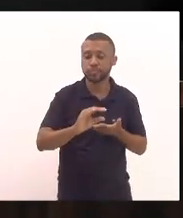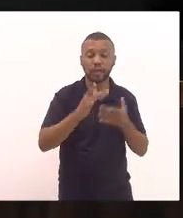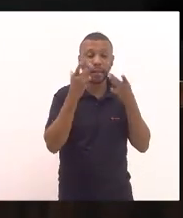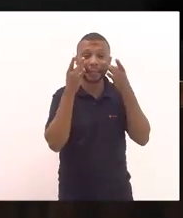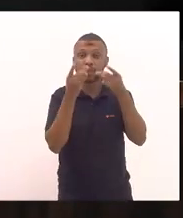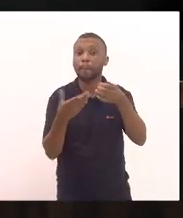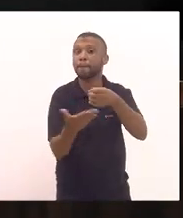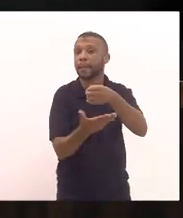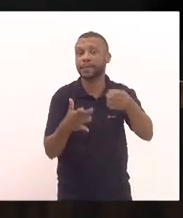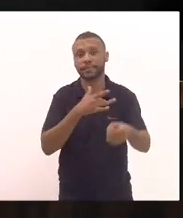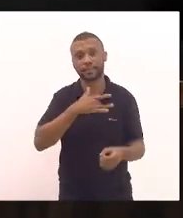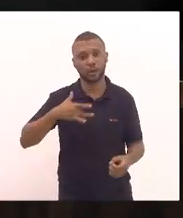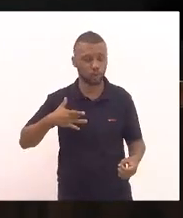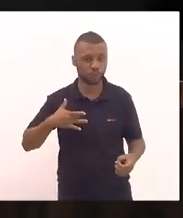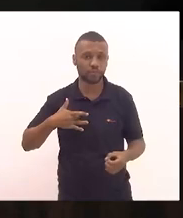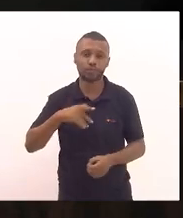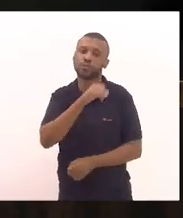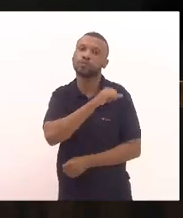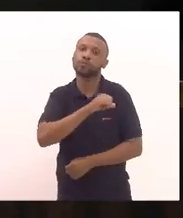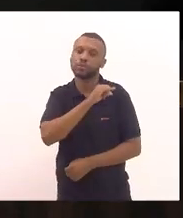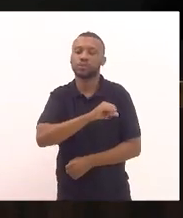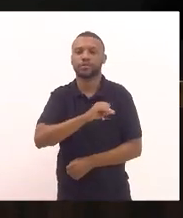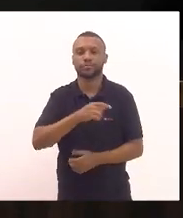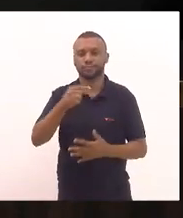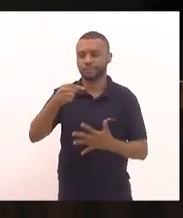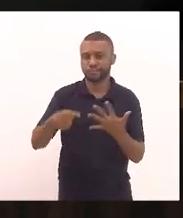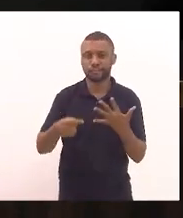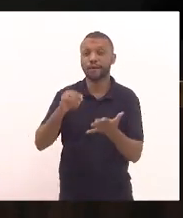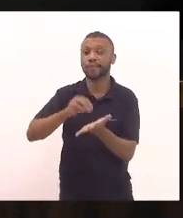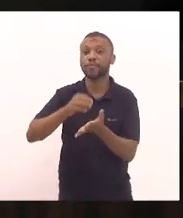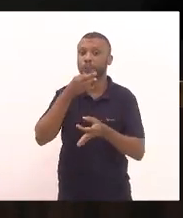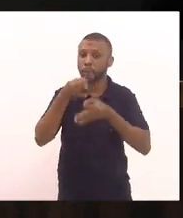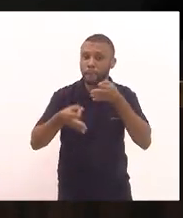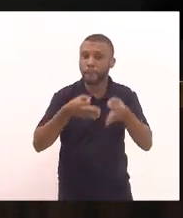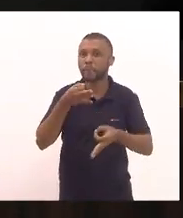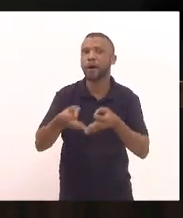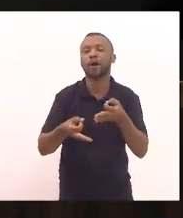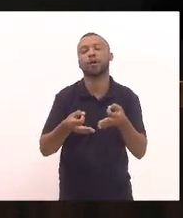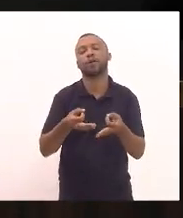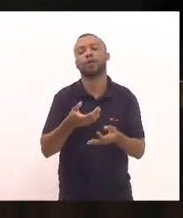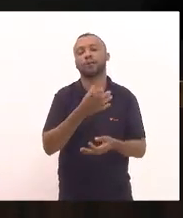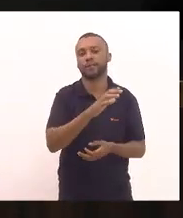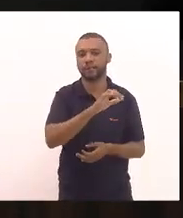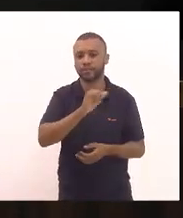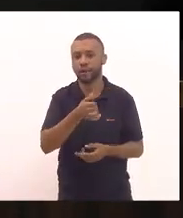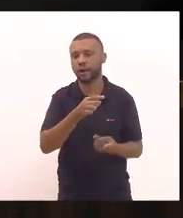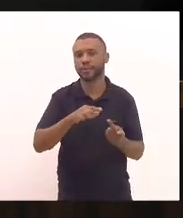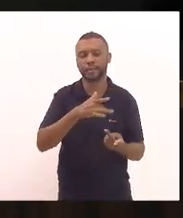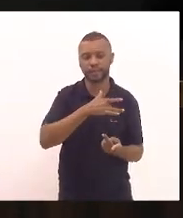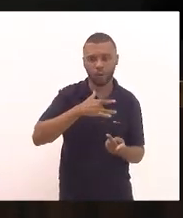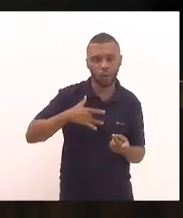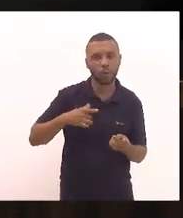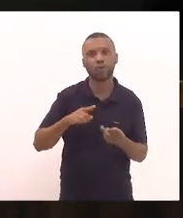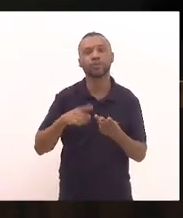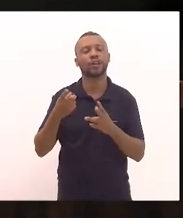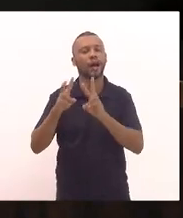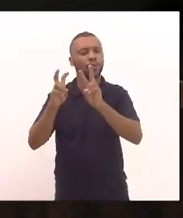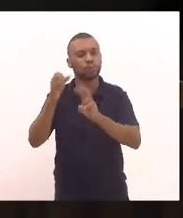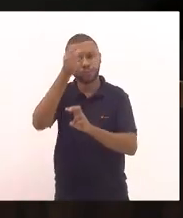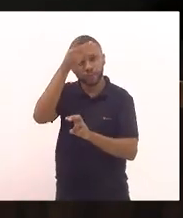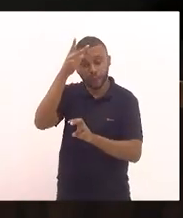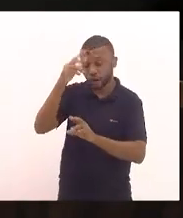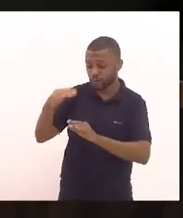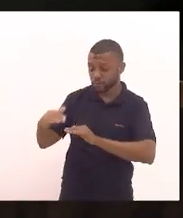Estado do Rio de Janeiro e da outras providências. Pendente de pareceres das comissões de Constituição, Justiça e Saúde, de Assuntos Municipais, Desenvolvimento Regional e de